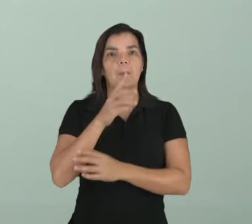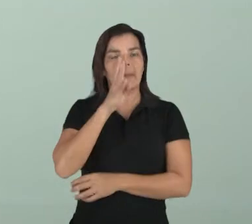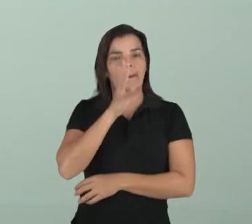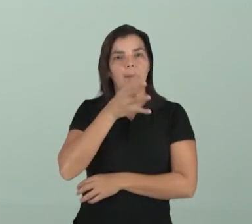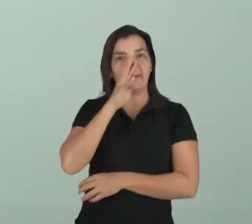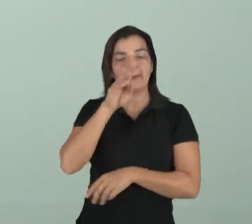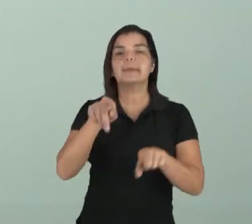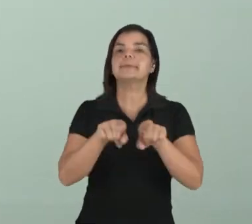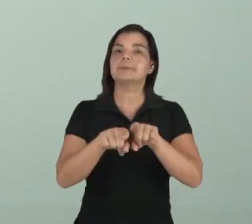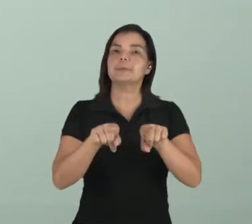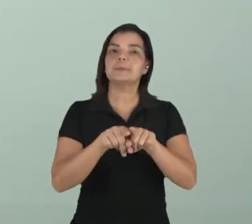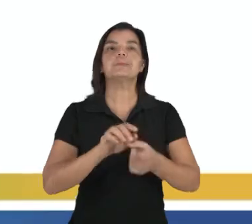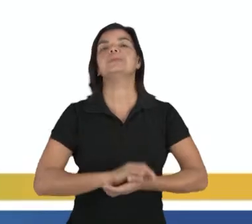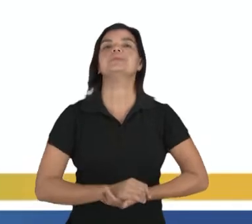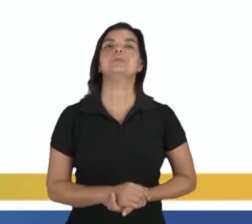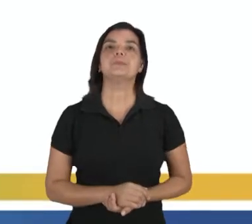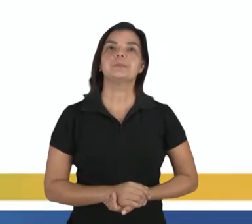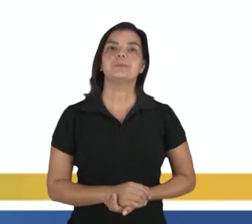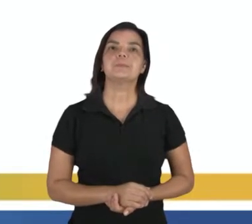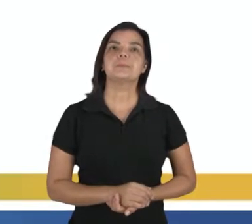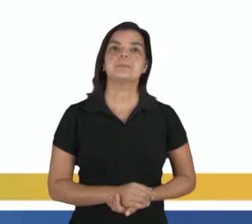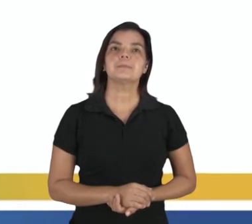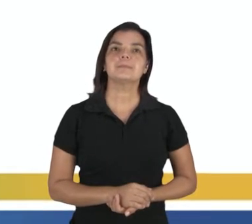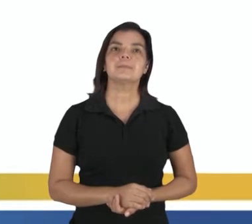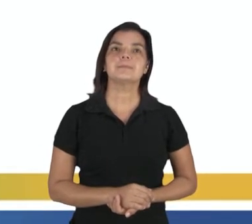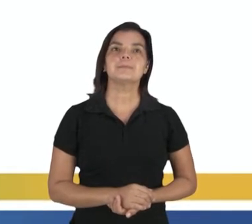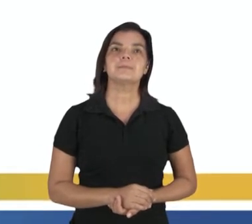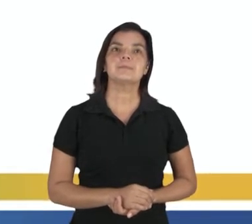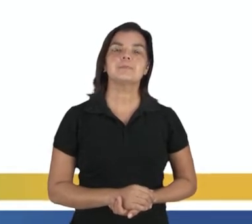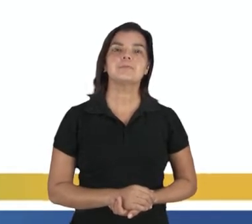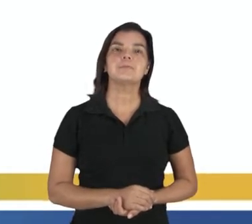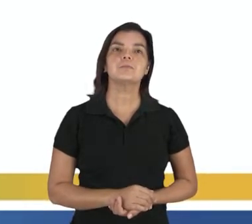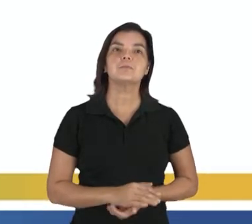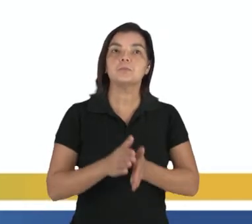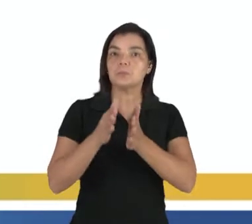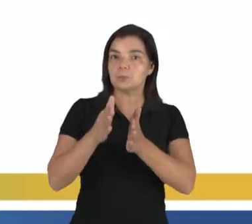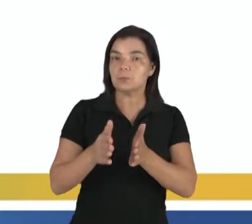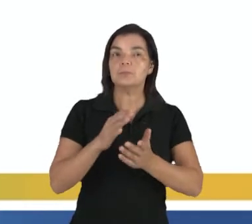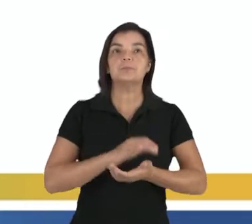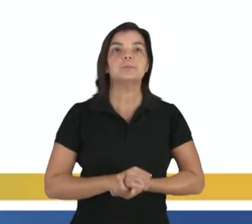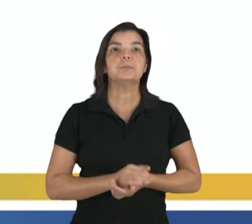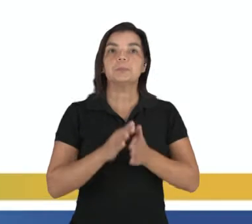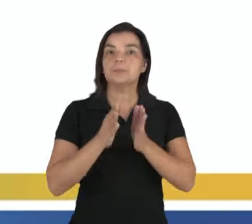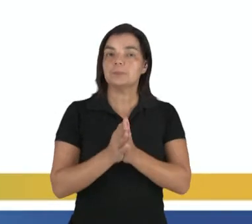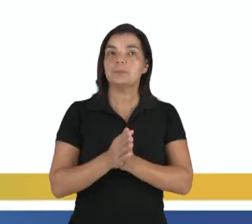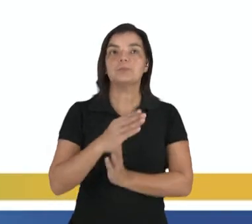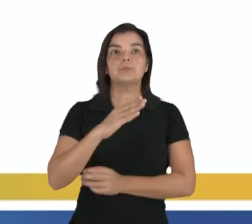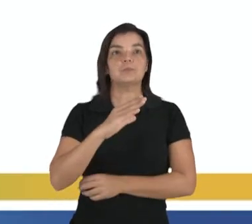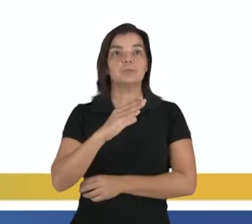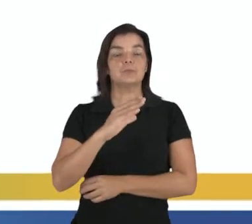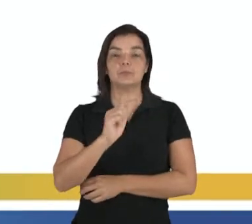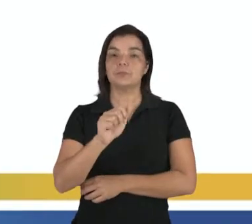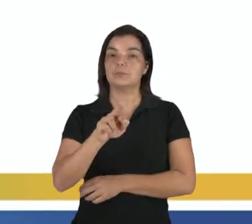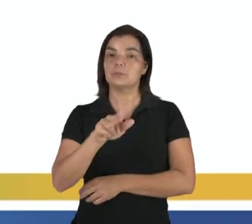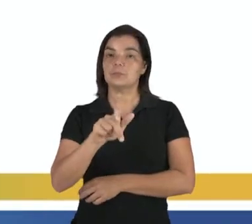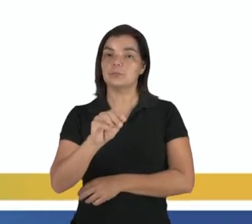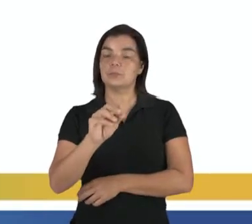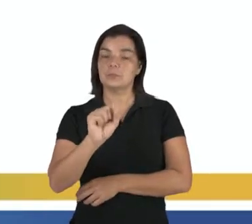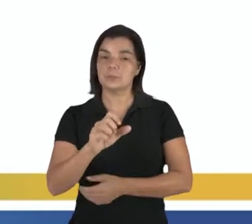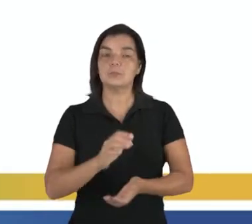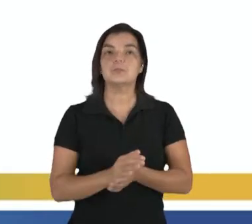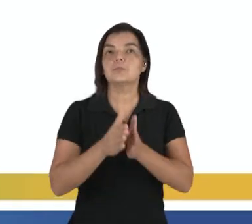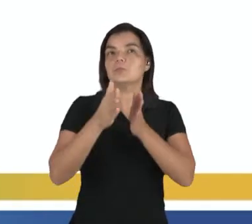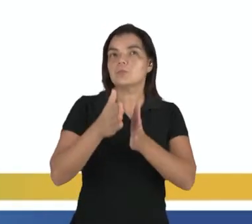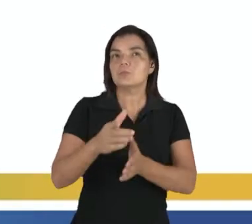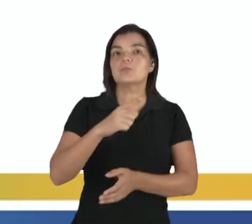críticas também. Vamos para o próximo poema. No Meio do Caminho, de Carlos Drummond de Andrade. No meio